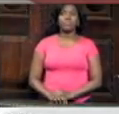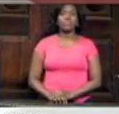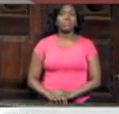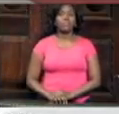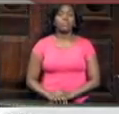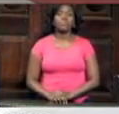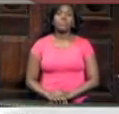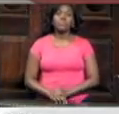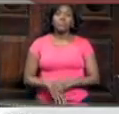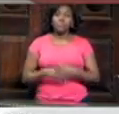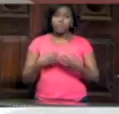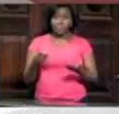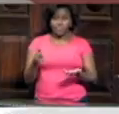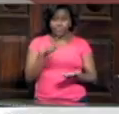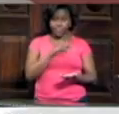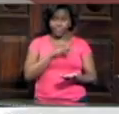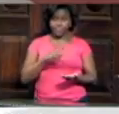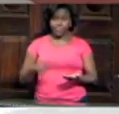presidente,